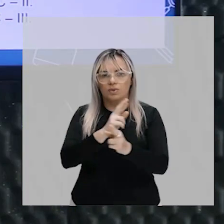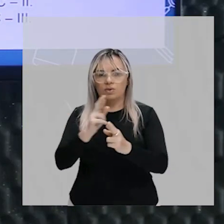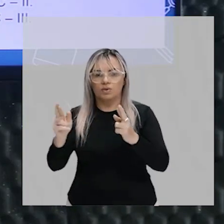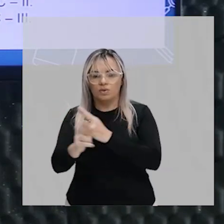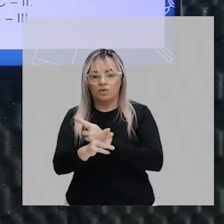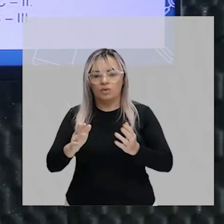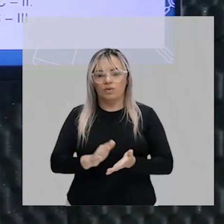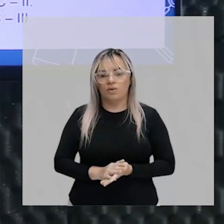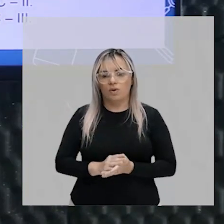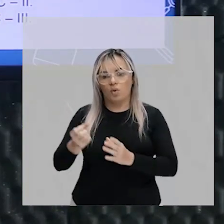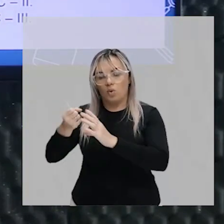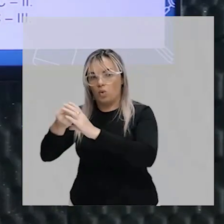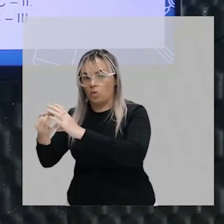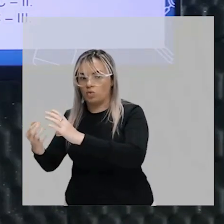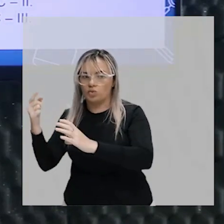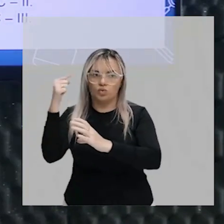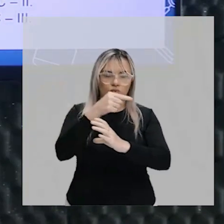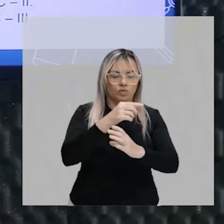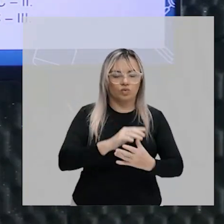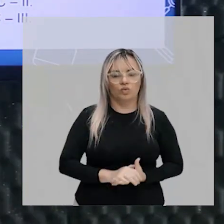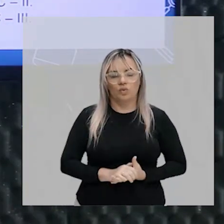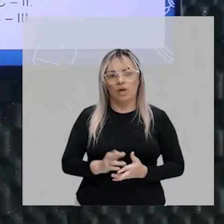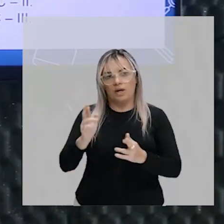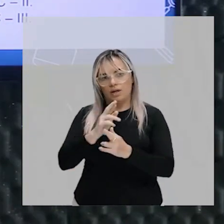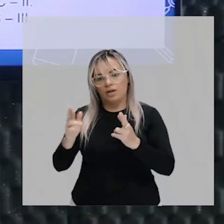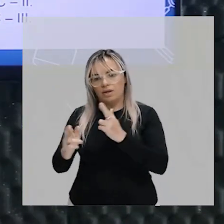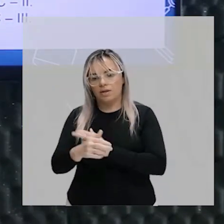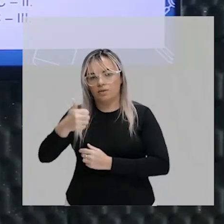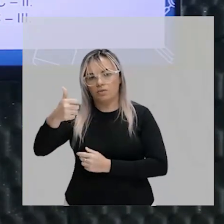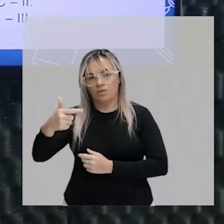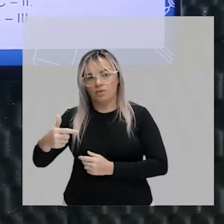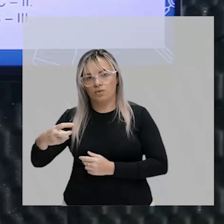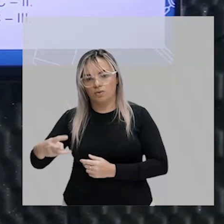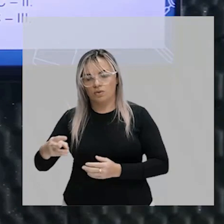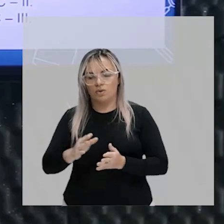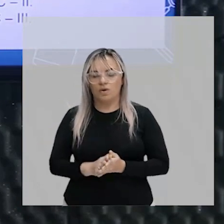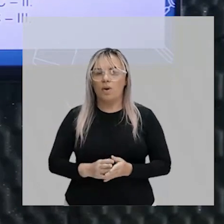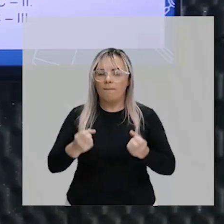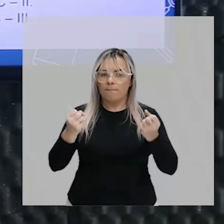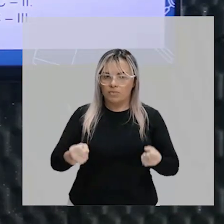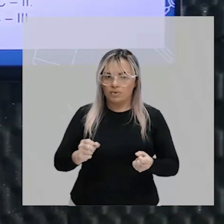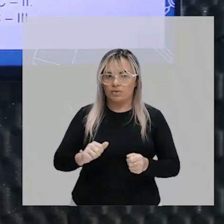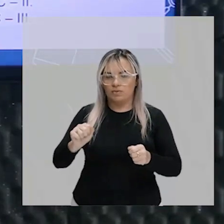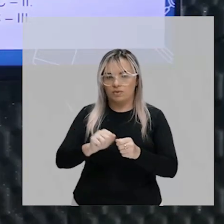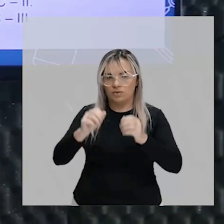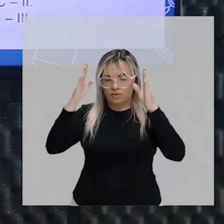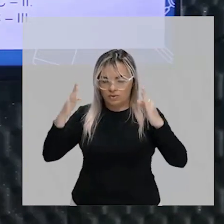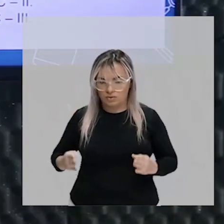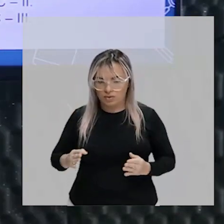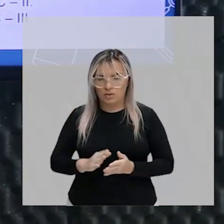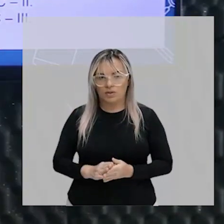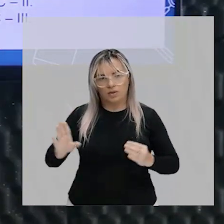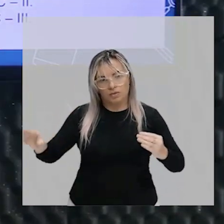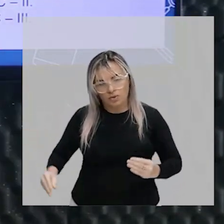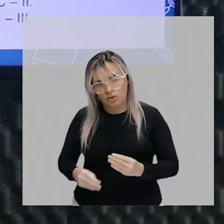o conjunto a sentença tá então bem aqui a gente já pode fazer análise bem aqui depois só complementa com a explicação